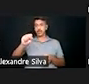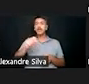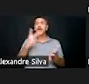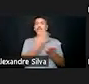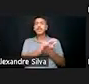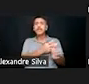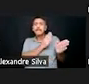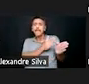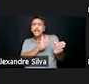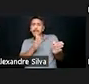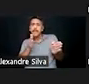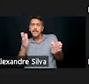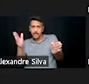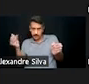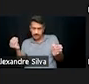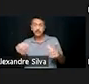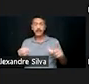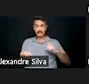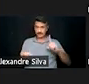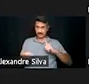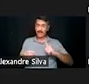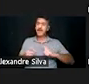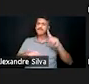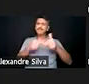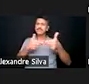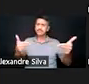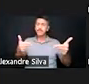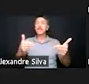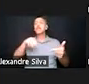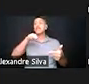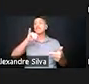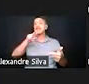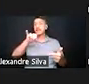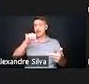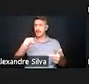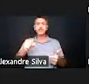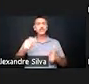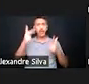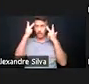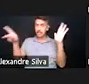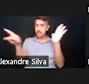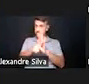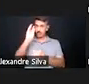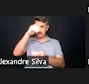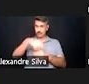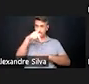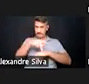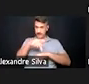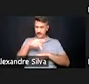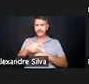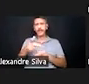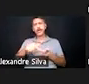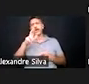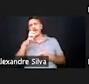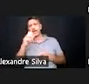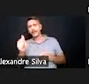ocorreu. Então, nós temos minerais como um dos elementos geológicos, juntamente com as rochas, com